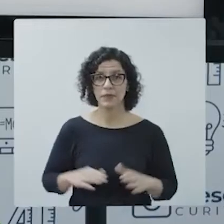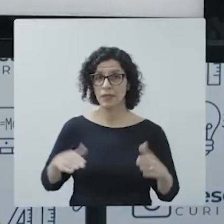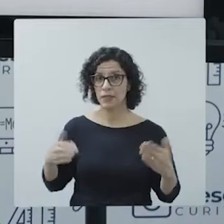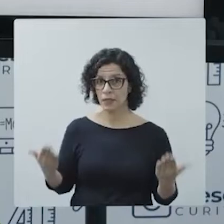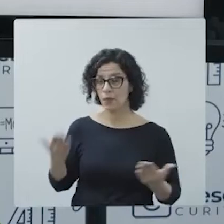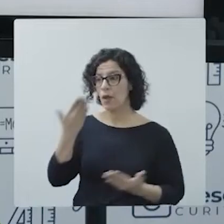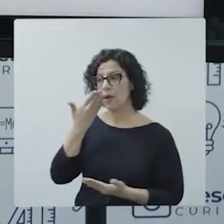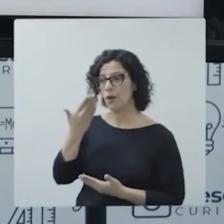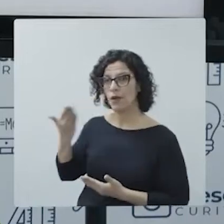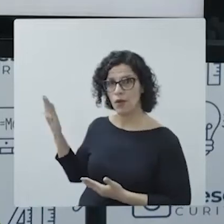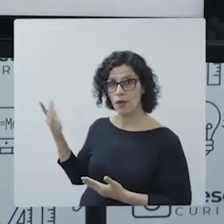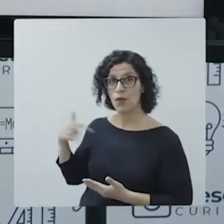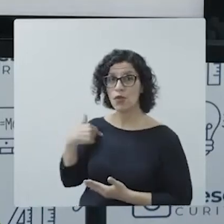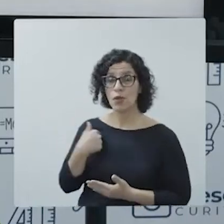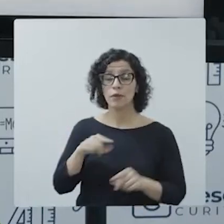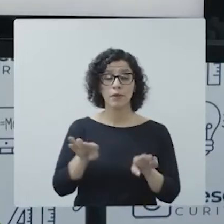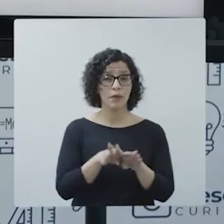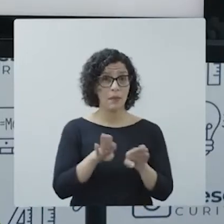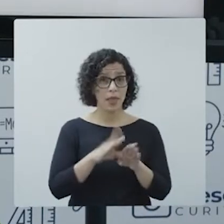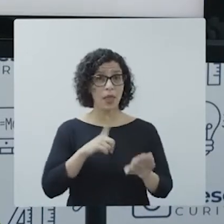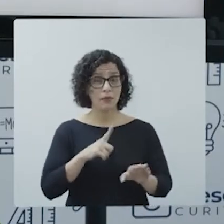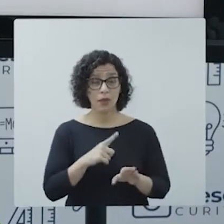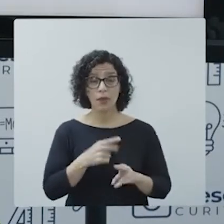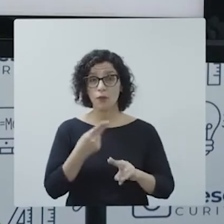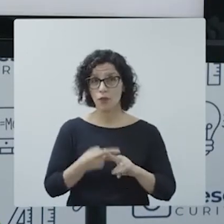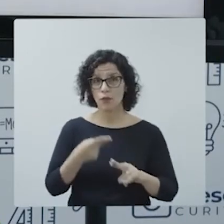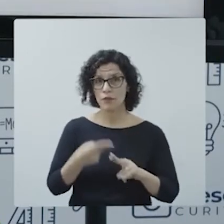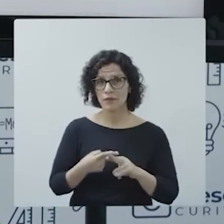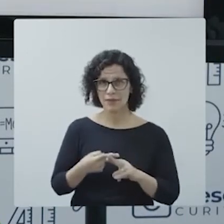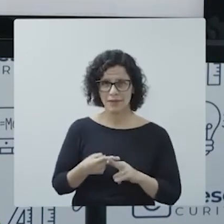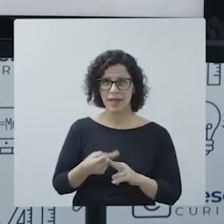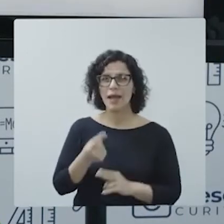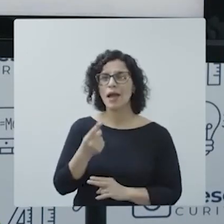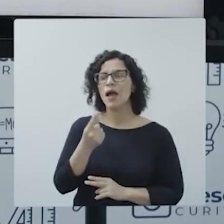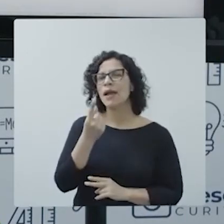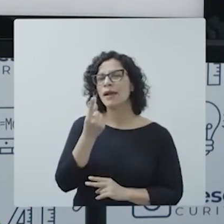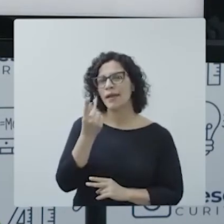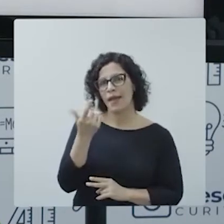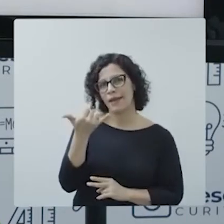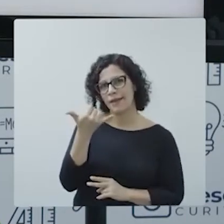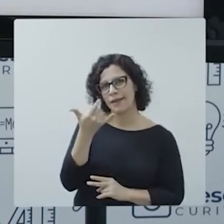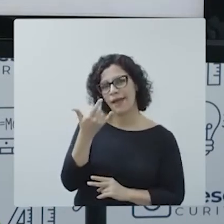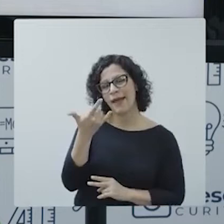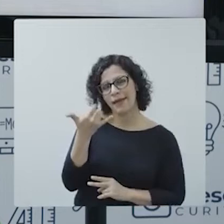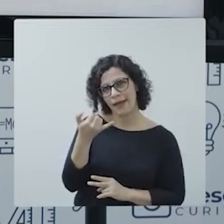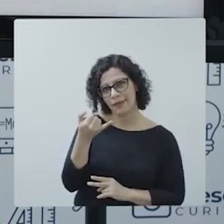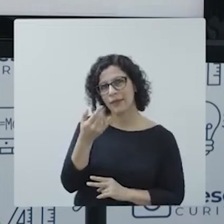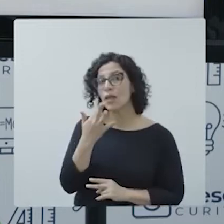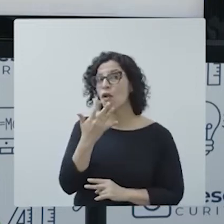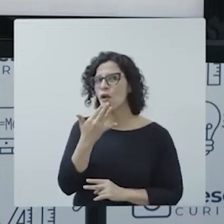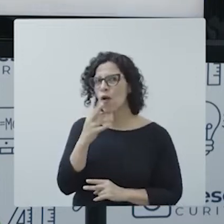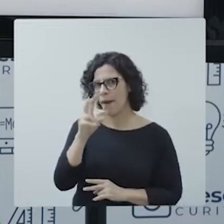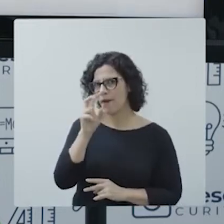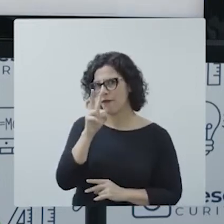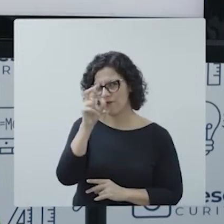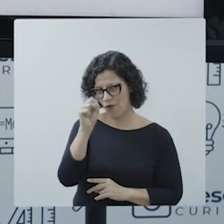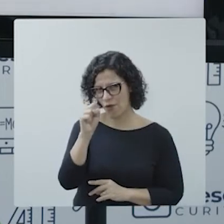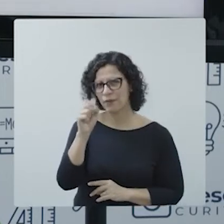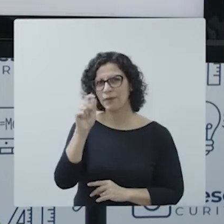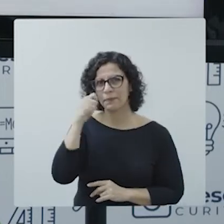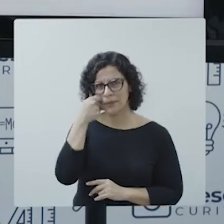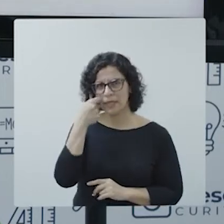Então, agora eu trouxe aqui uma canetinha, mas você pode fazer com lápis preto